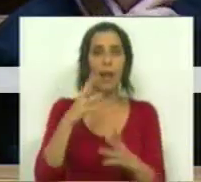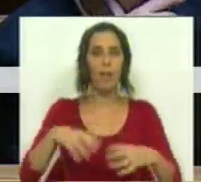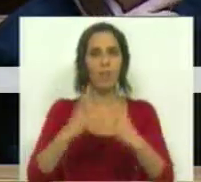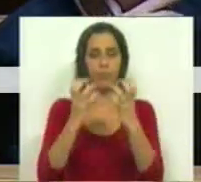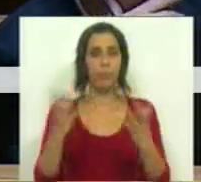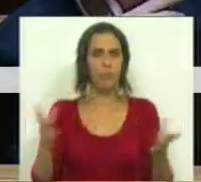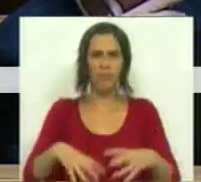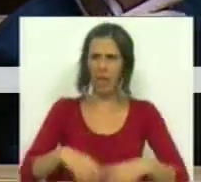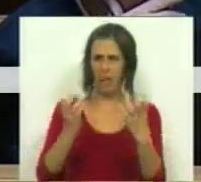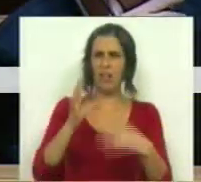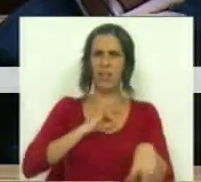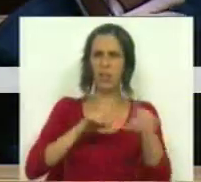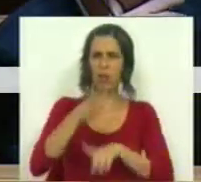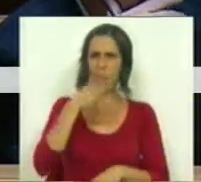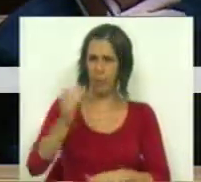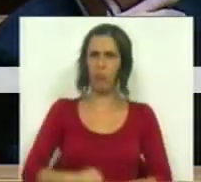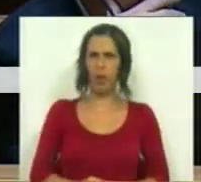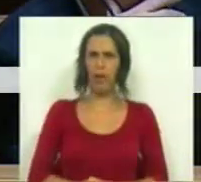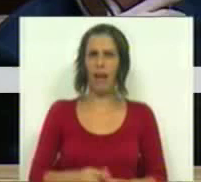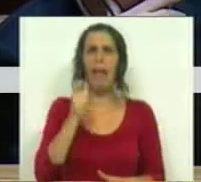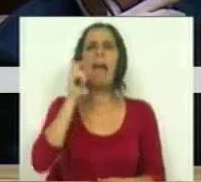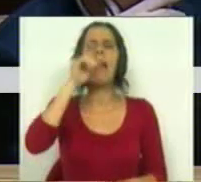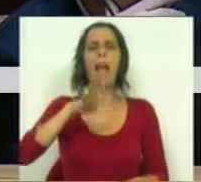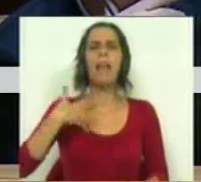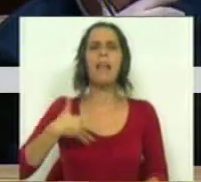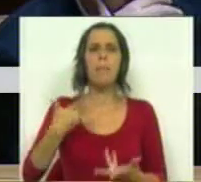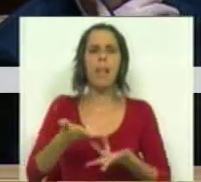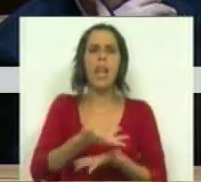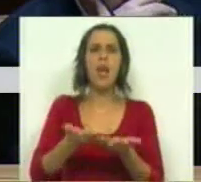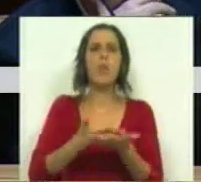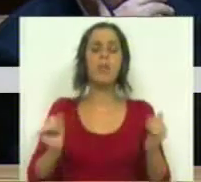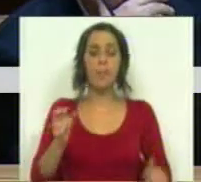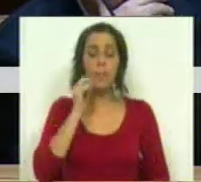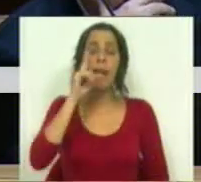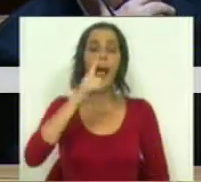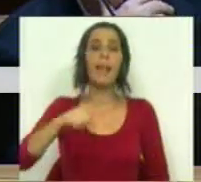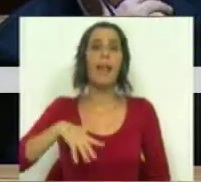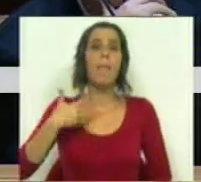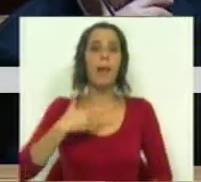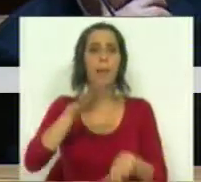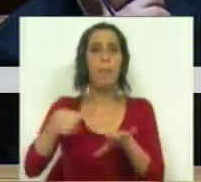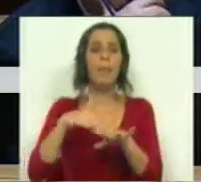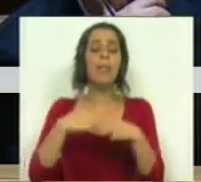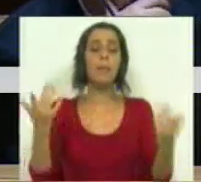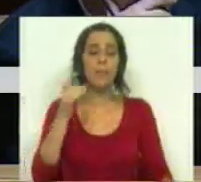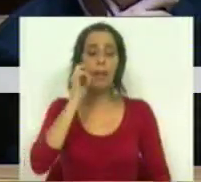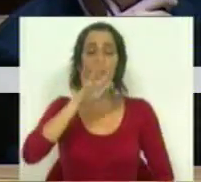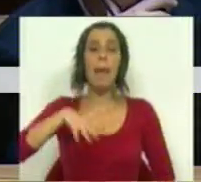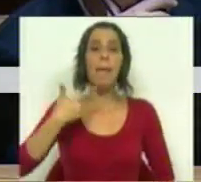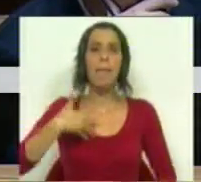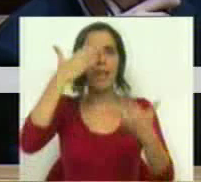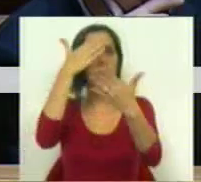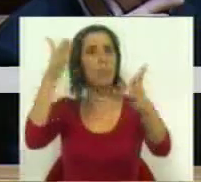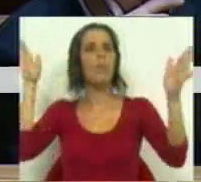atrito. Atrito, senhora deputada. Mas quem tem medo da negociação? Quem tem medo da participação? Quem tem medo